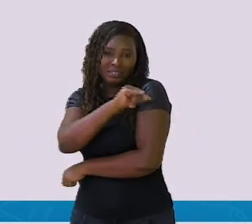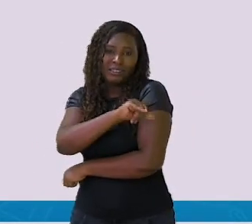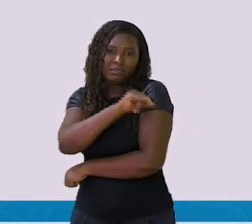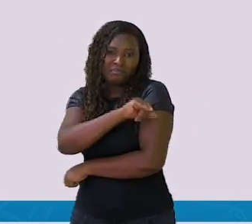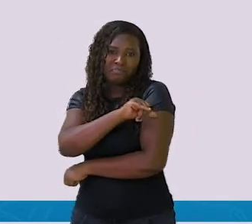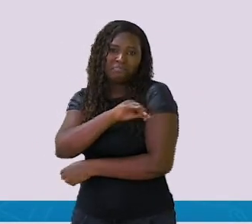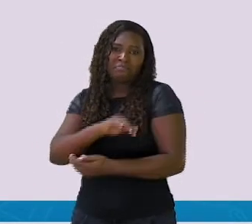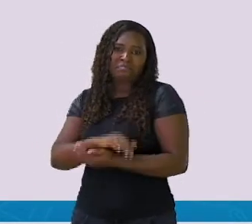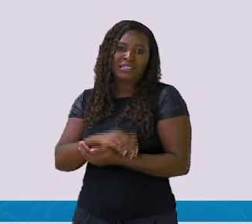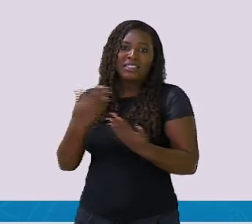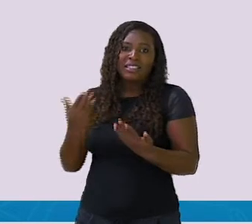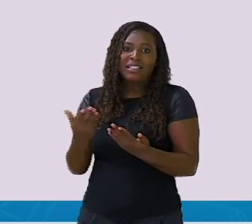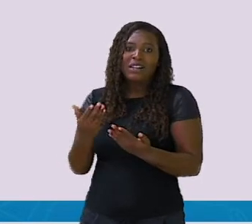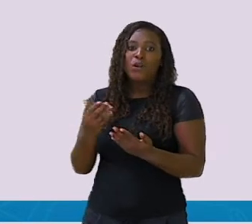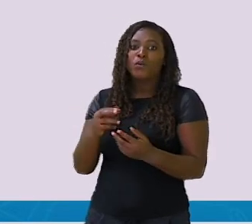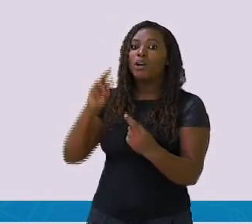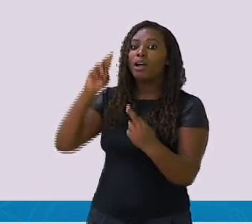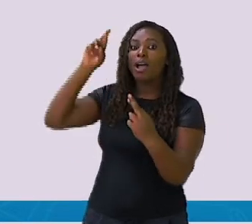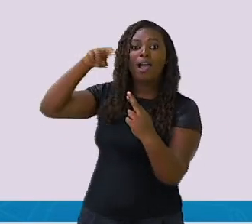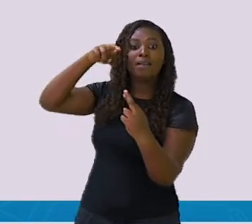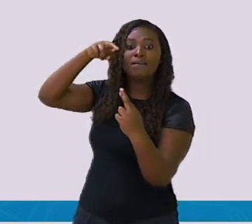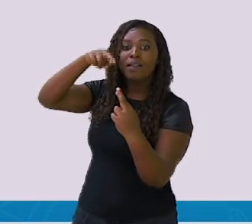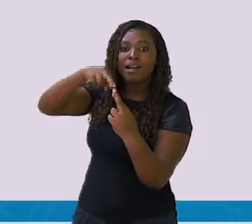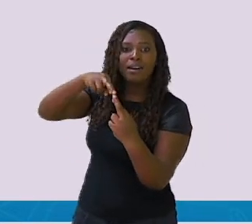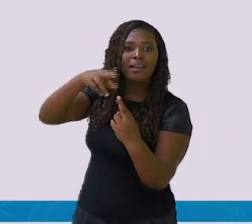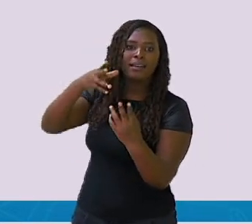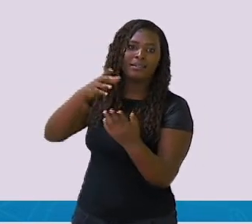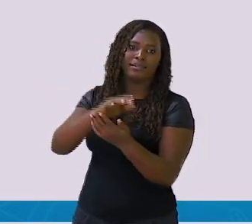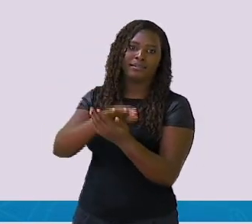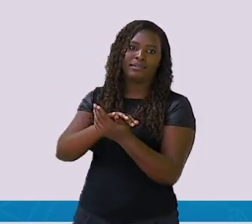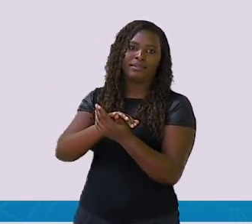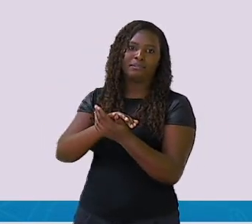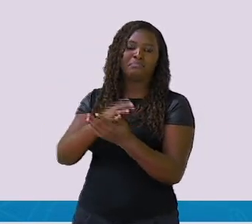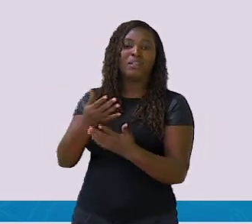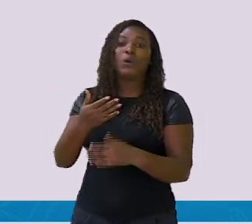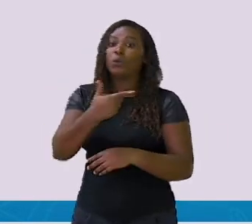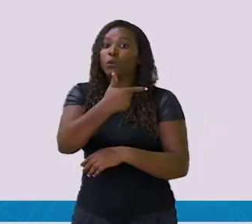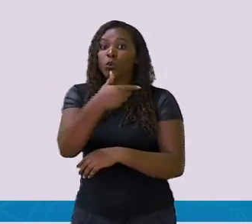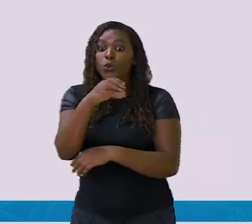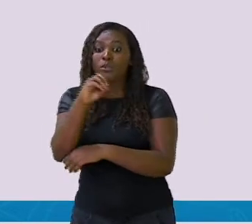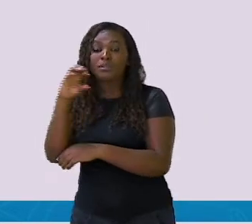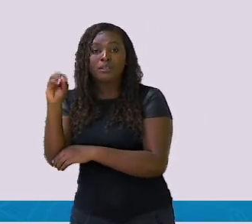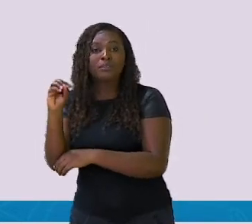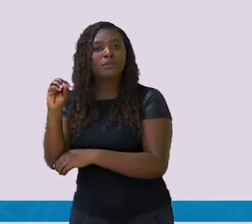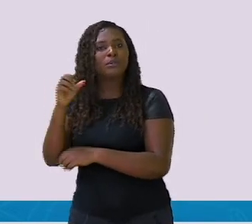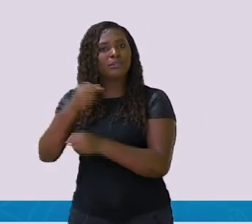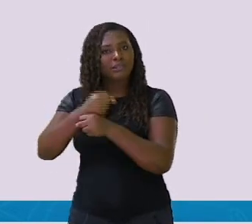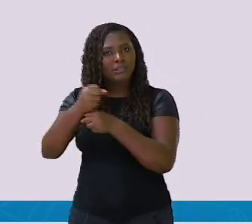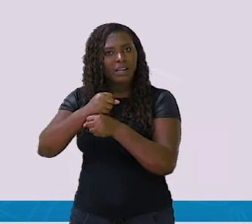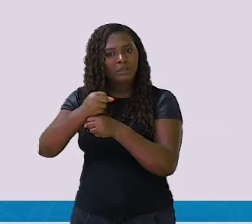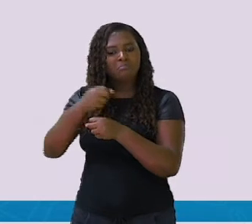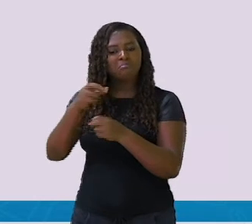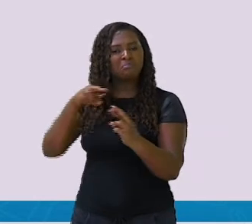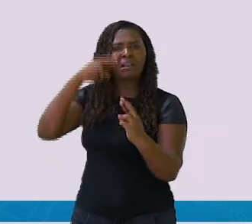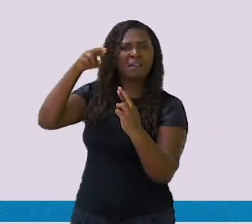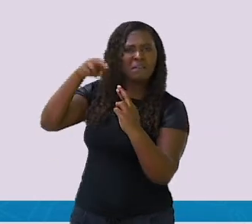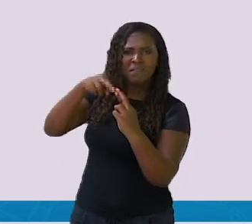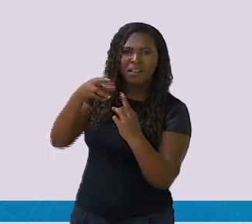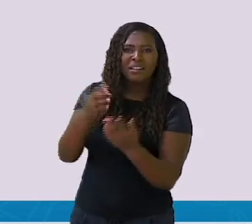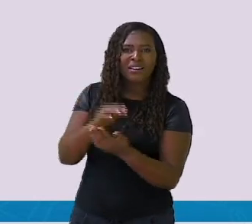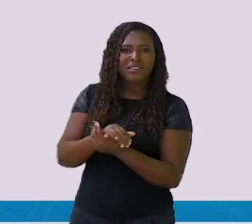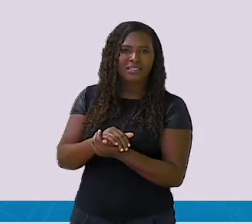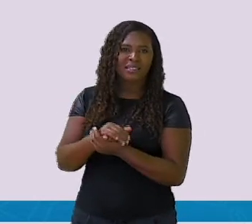nacional com um acervo de mais de 20 milhões de itens. Então, o que acontece? Acervo é quando a gente tem uma